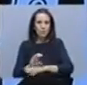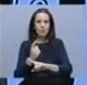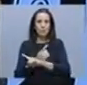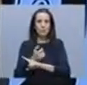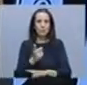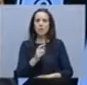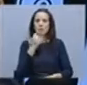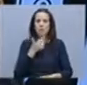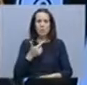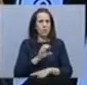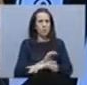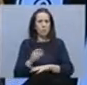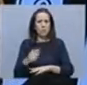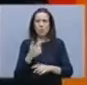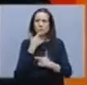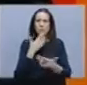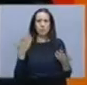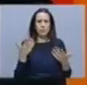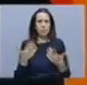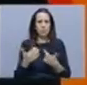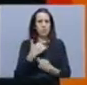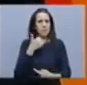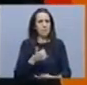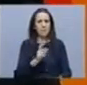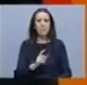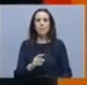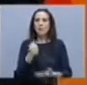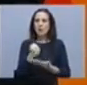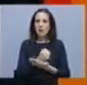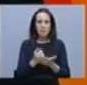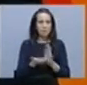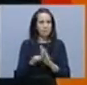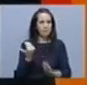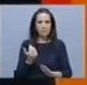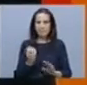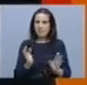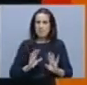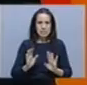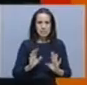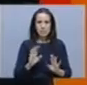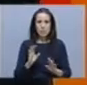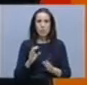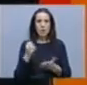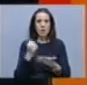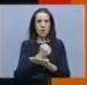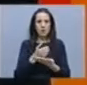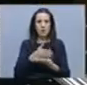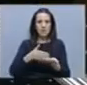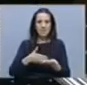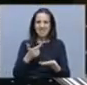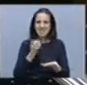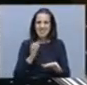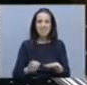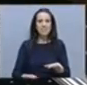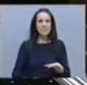colesterol, é tudo. Claro. Aqui vamos, não vamos descascar alho, não vamos fazer nada disso. Eu simplesmente vou cortar esta cabeça de alho ao meio. A sério? E aí é